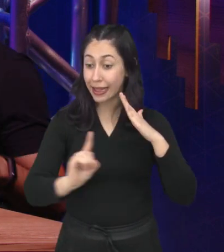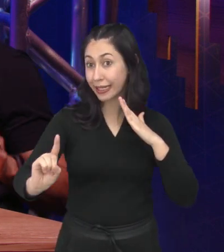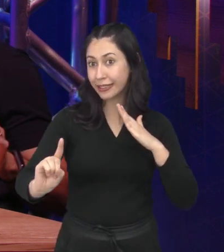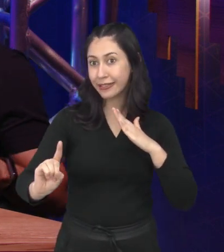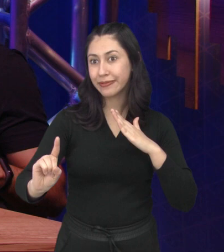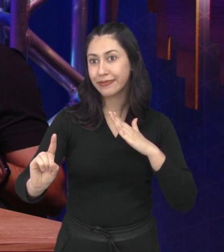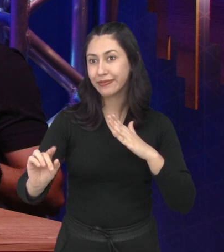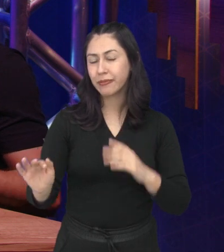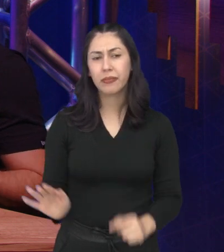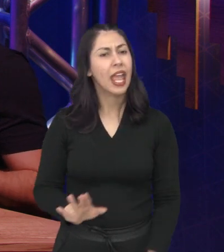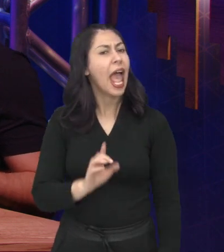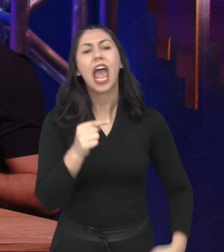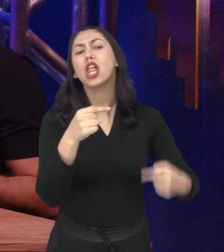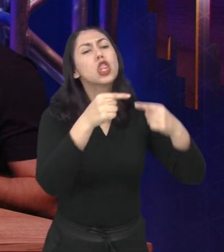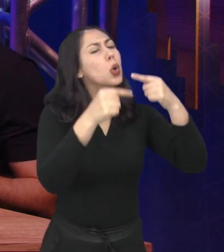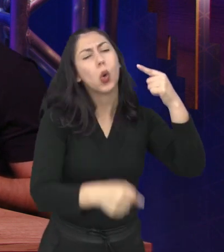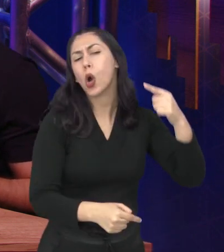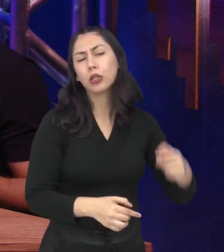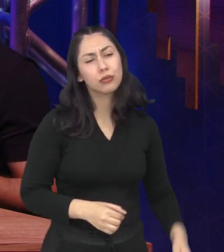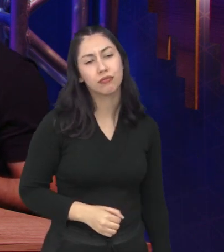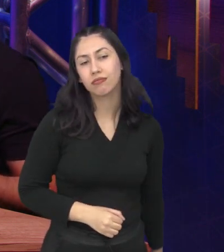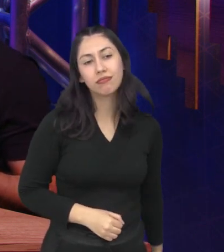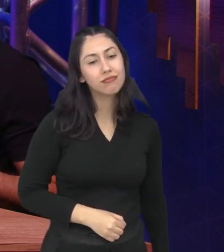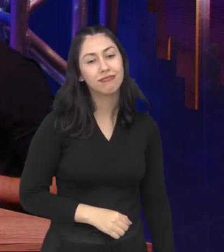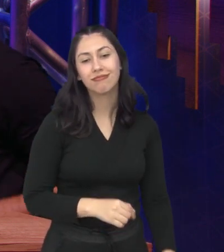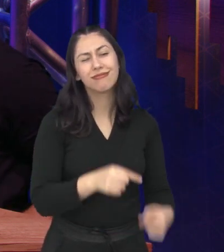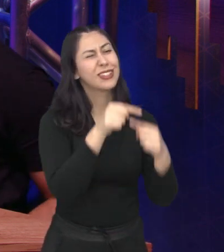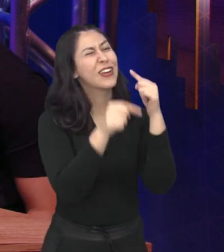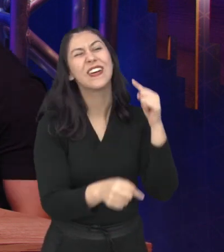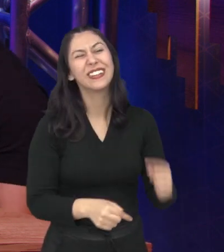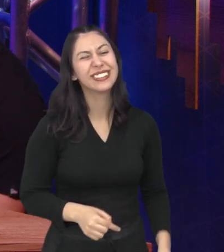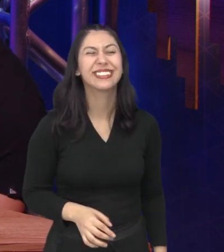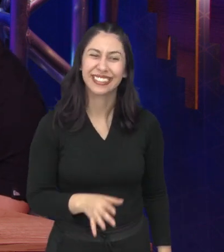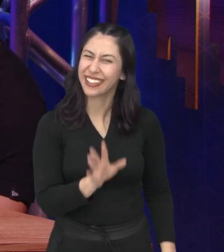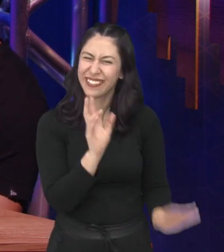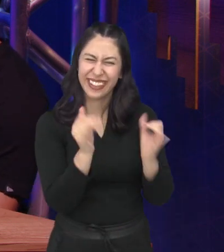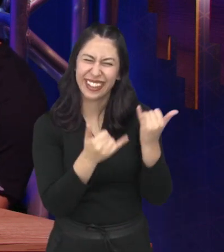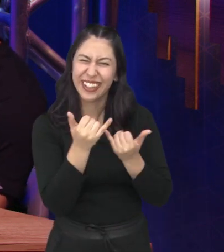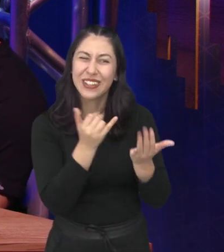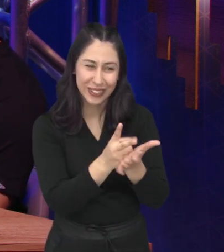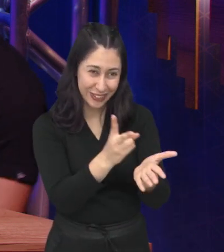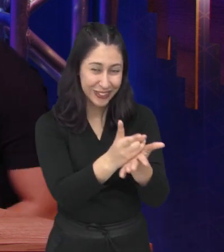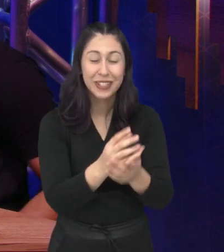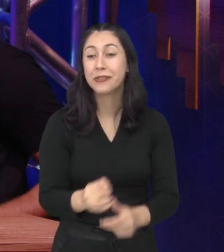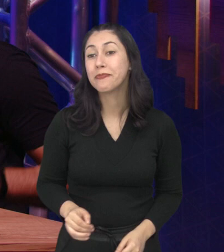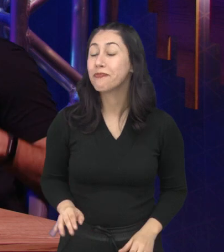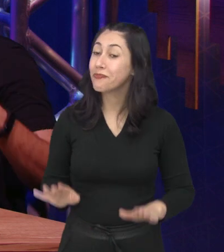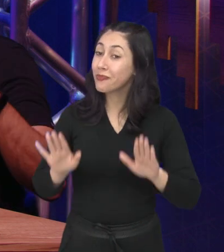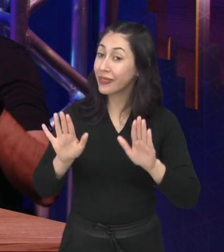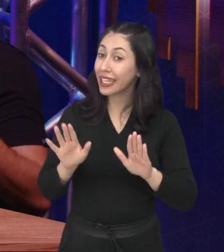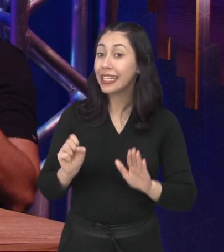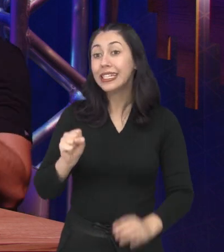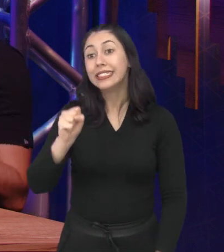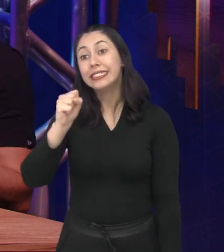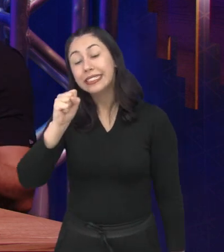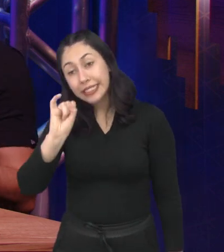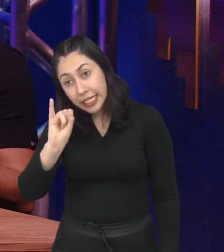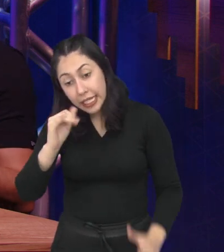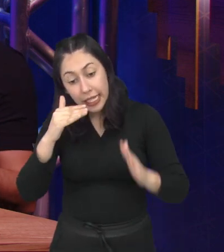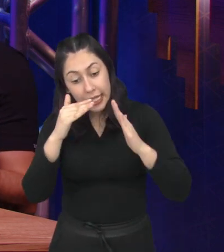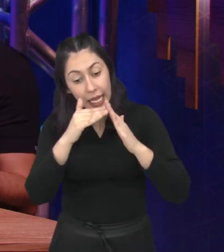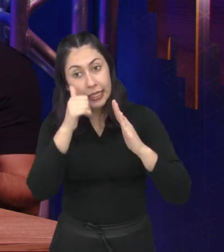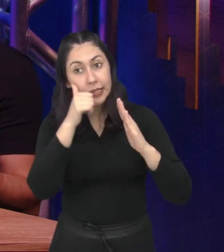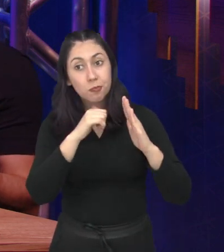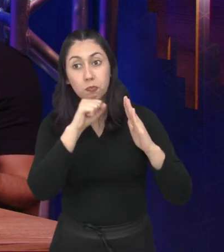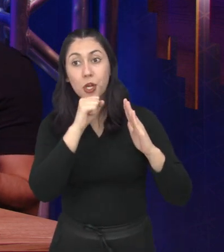for morar sozinho, não... Ai, já quero discordar desse tópico. Por quê? Não, vai, continua. Se você for sair da